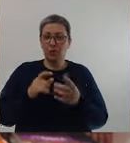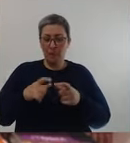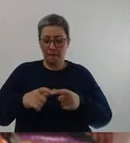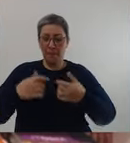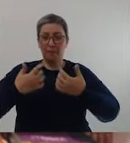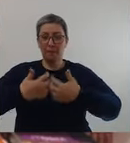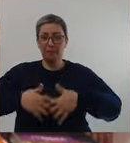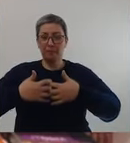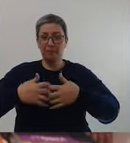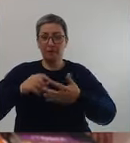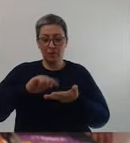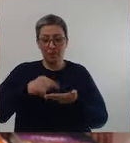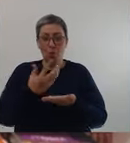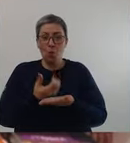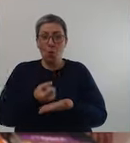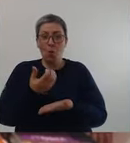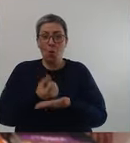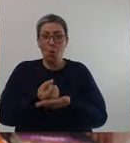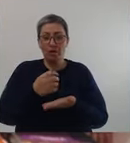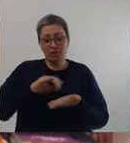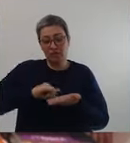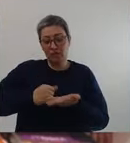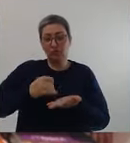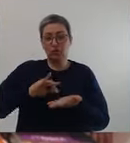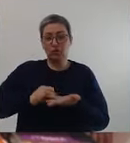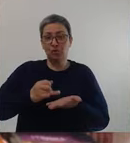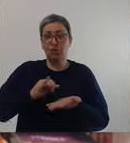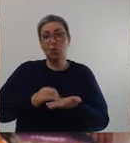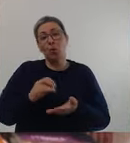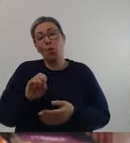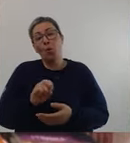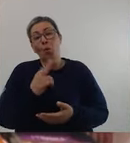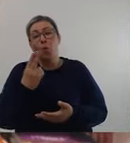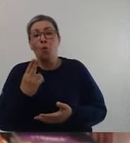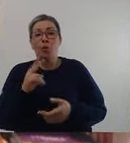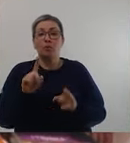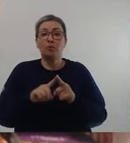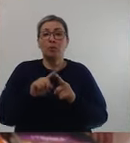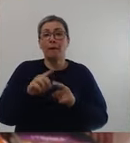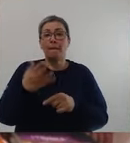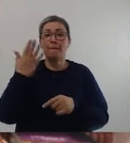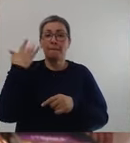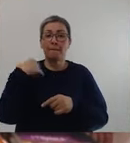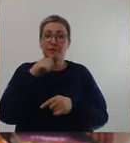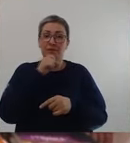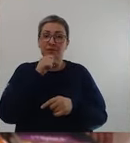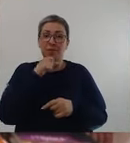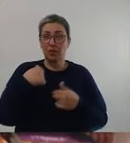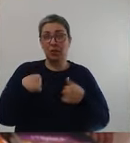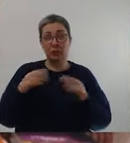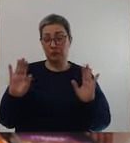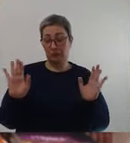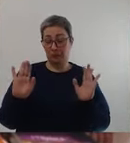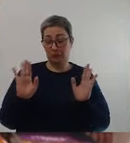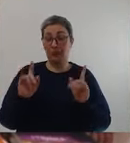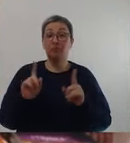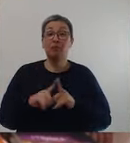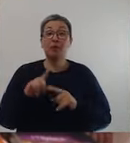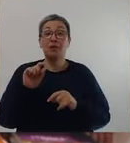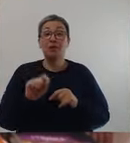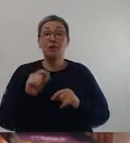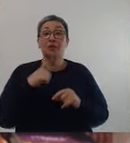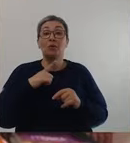numa máquina que escaneou aqui as suas digitais, ou, né, para os mais antigos, não é o meu caso,